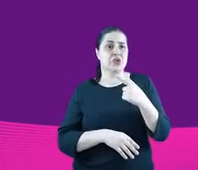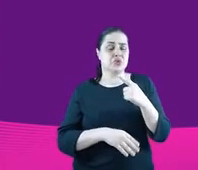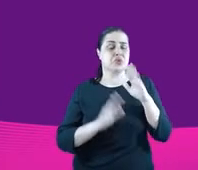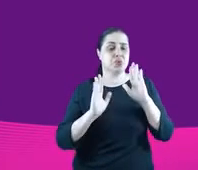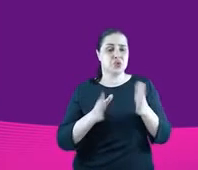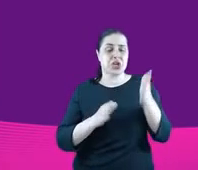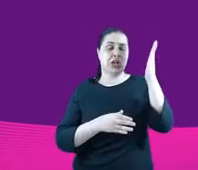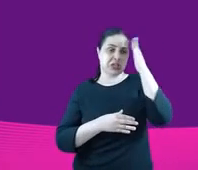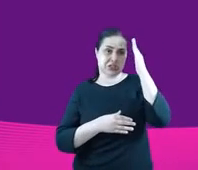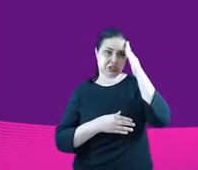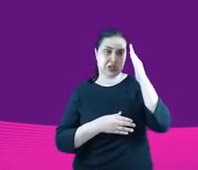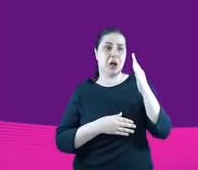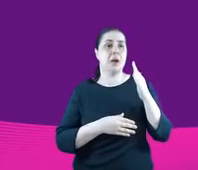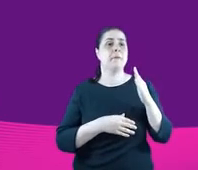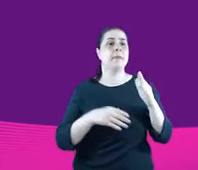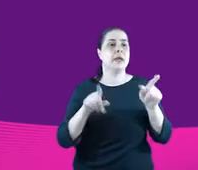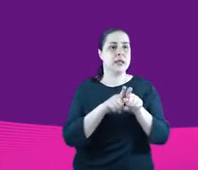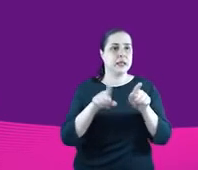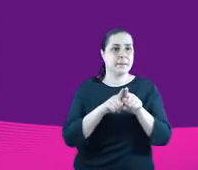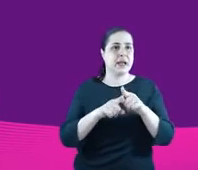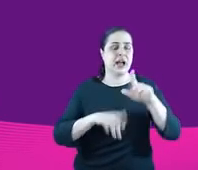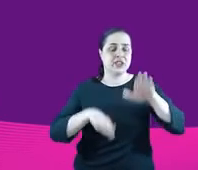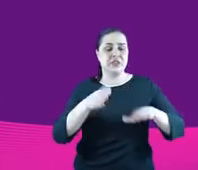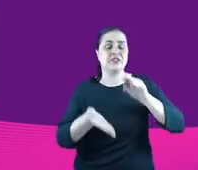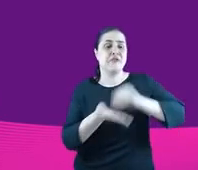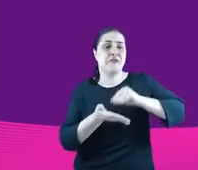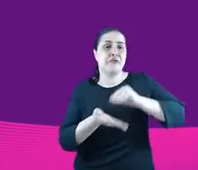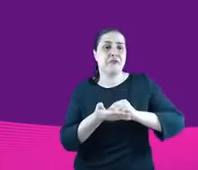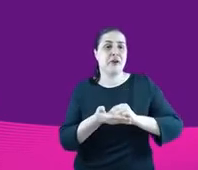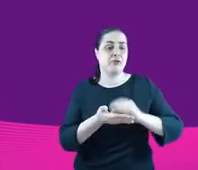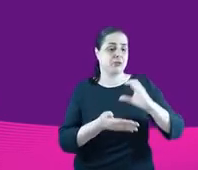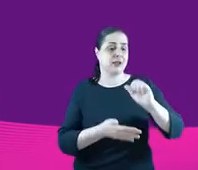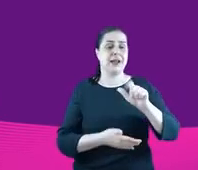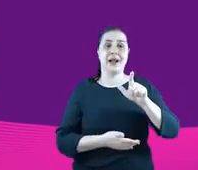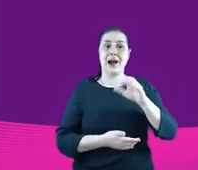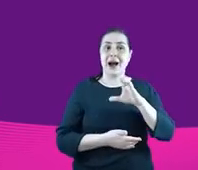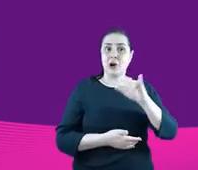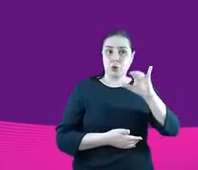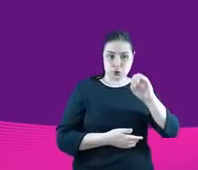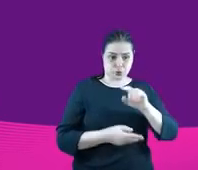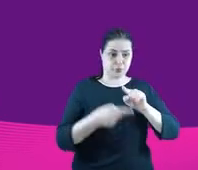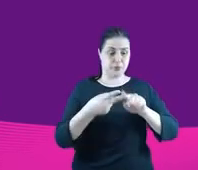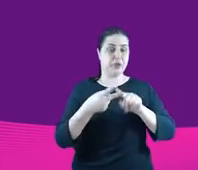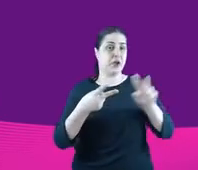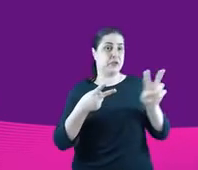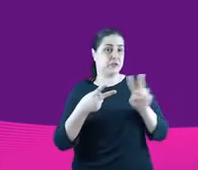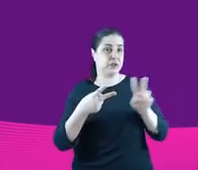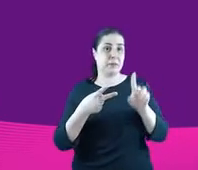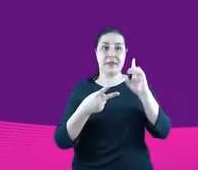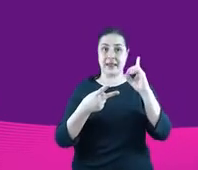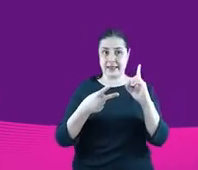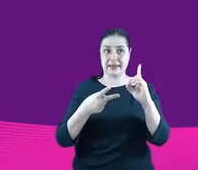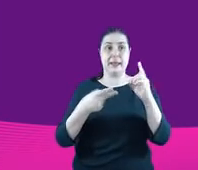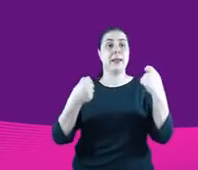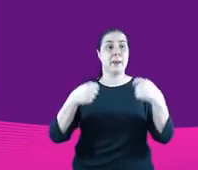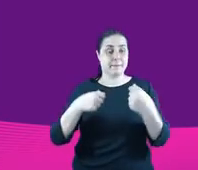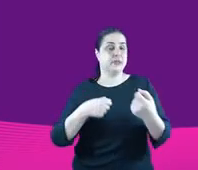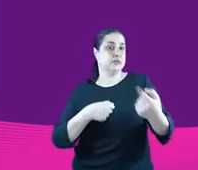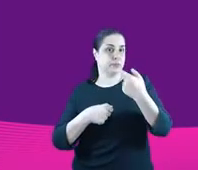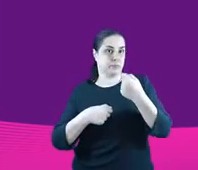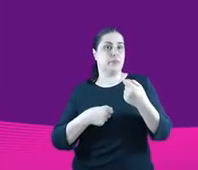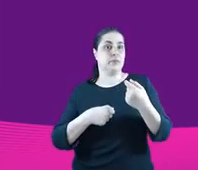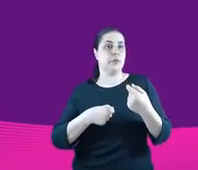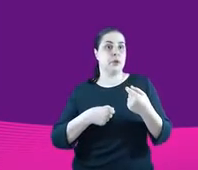existe deficiência de cálcio e vitamina D, a gente repõe cálcio e vitamina D. Não existe ainda